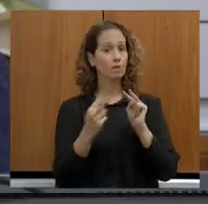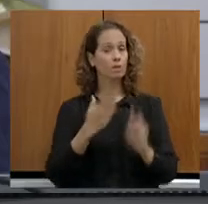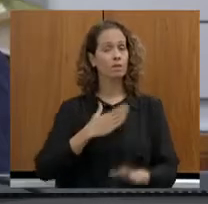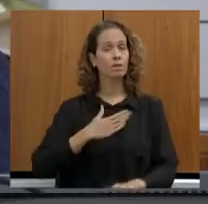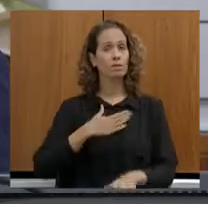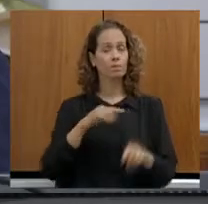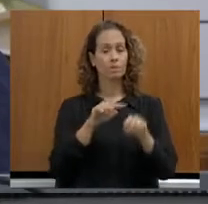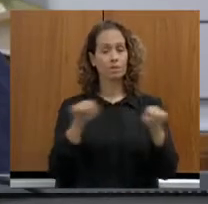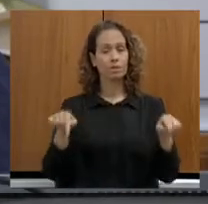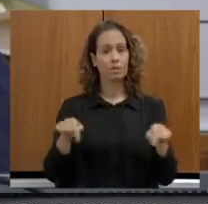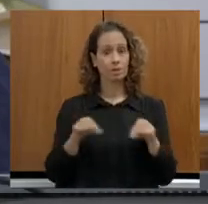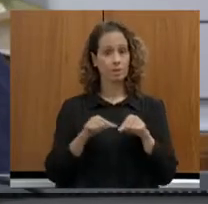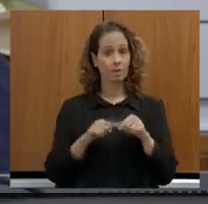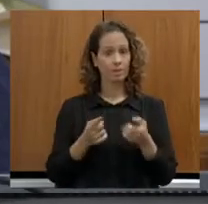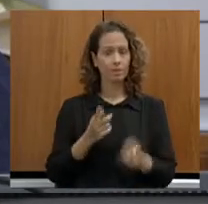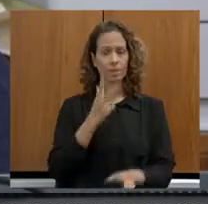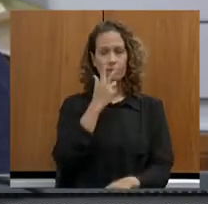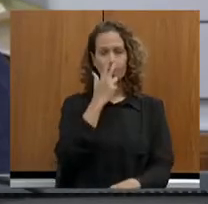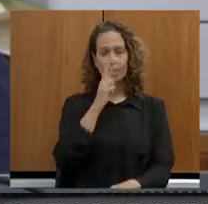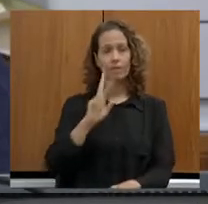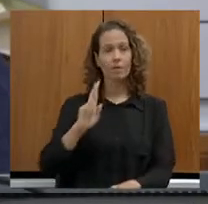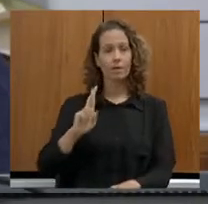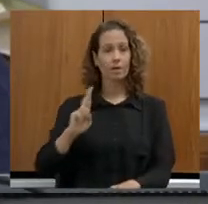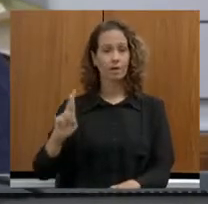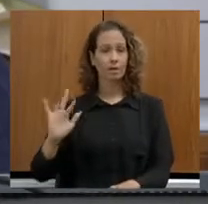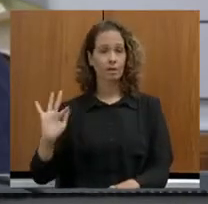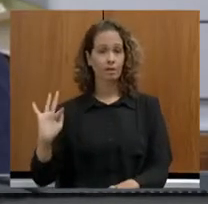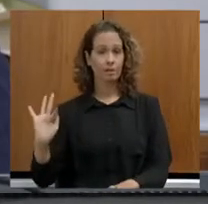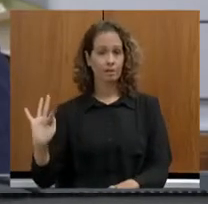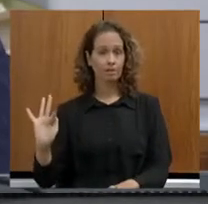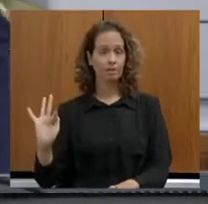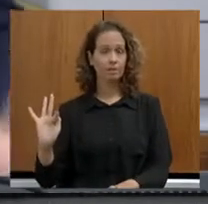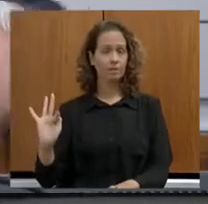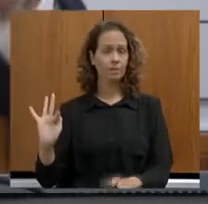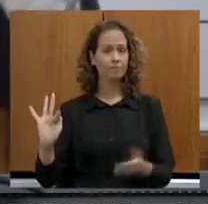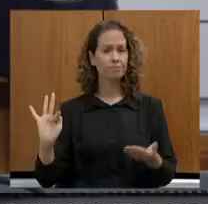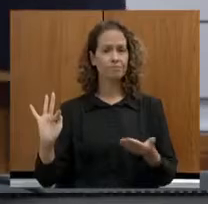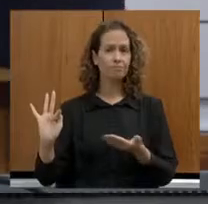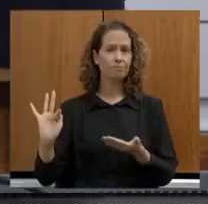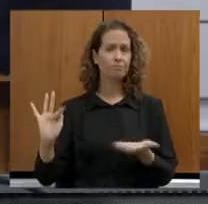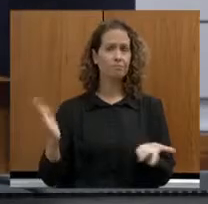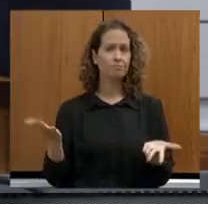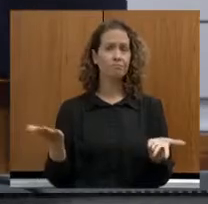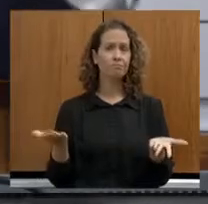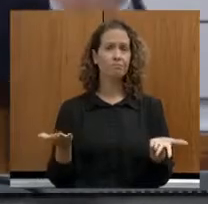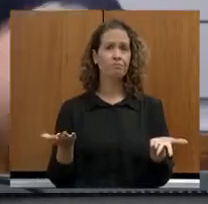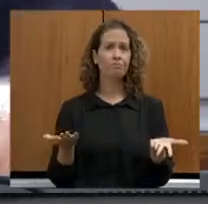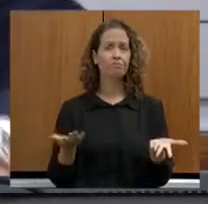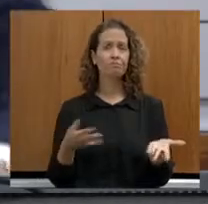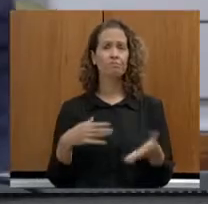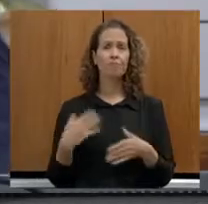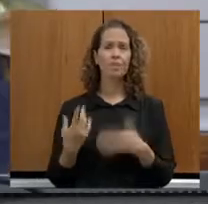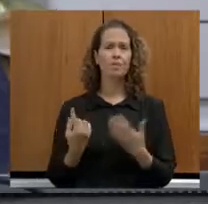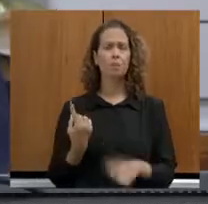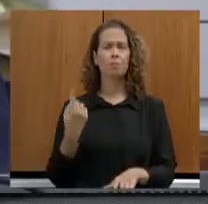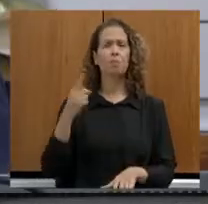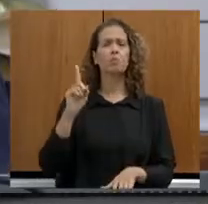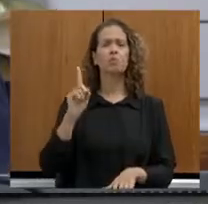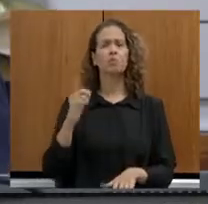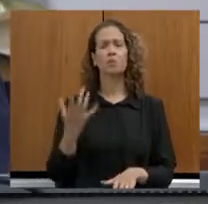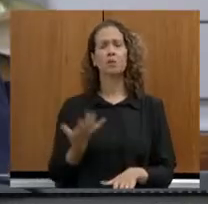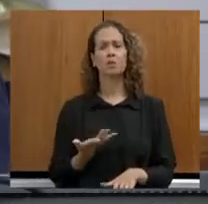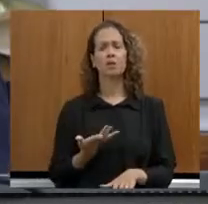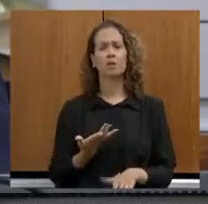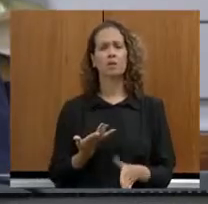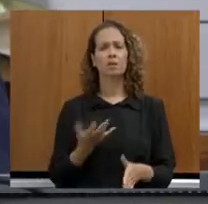gabinete É parece que o regime de recuperação fiscal é a última tábua depois do naufrágio é